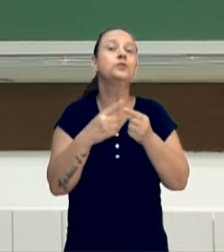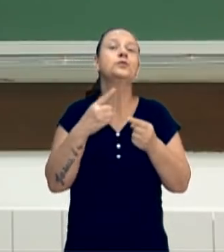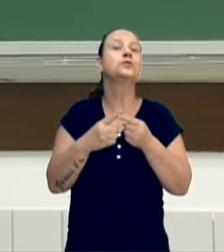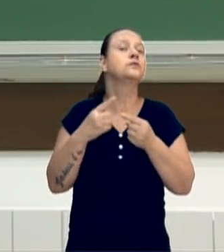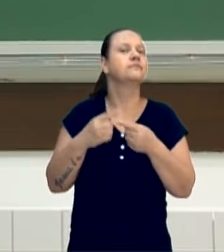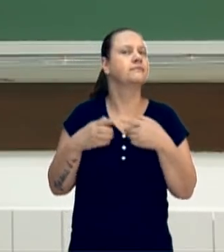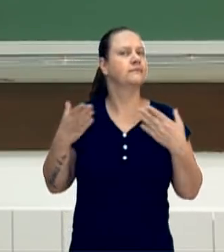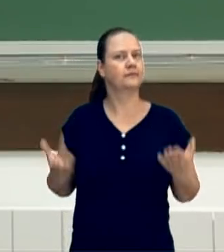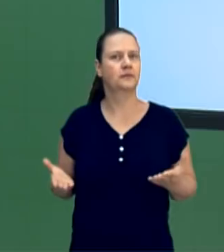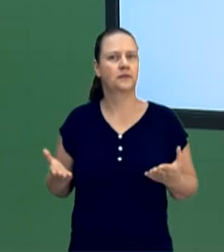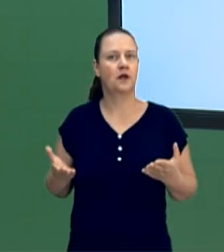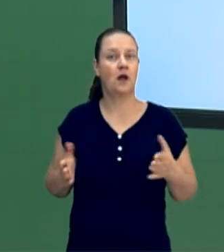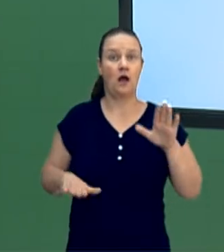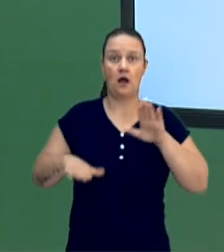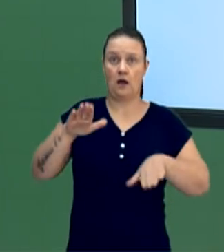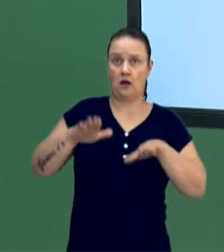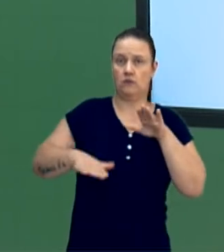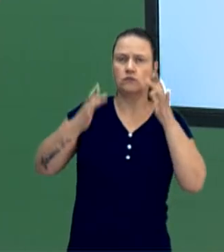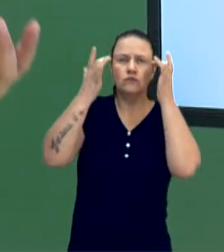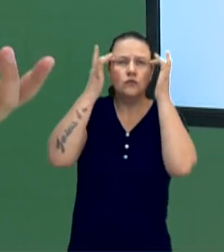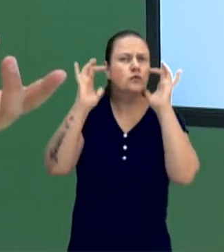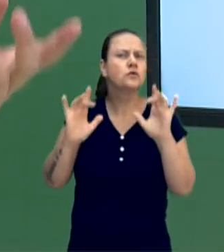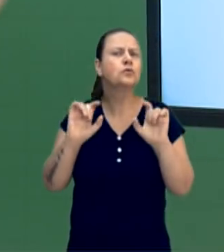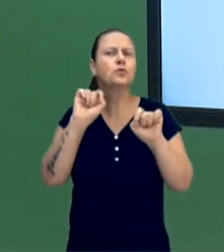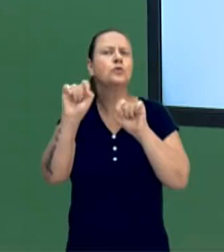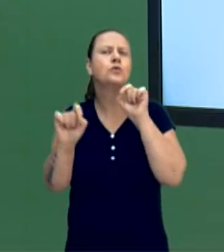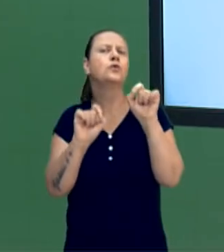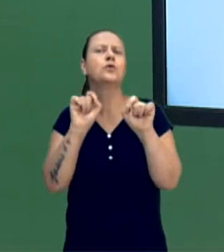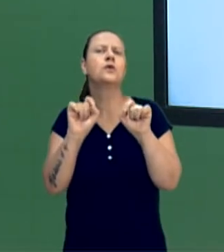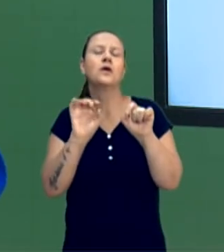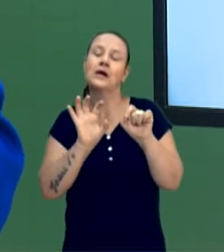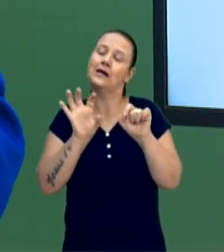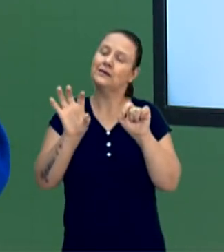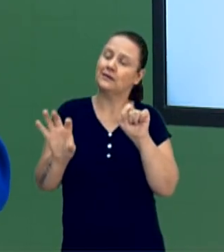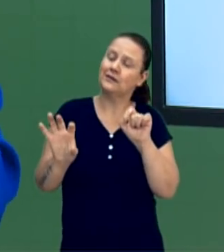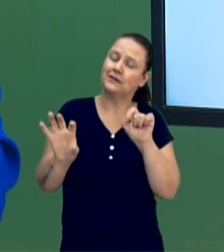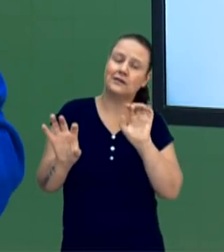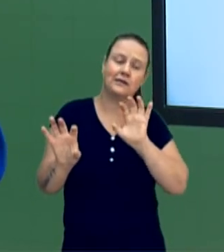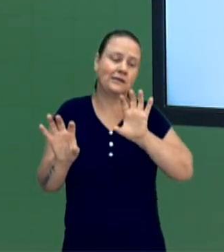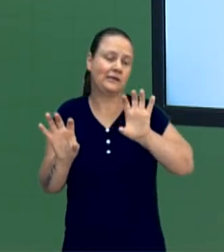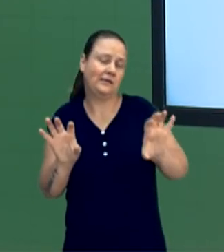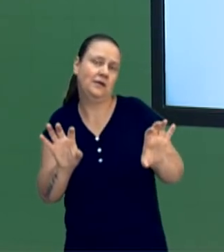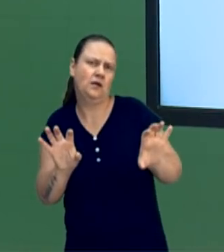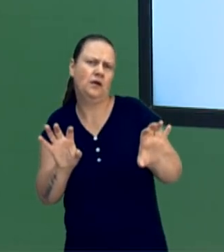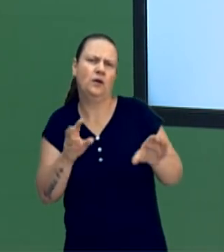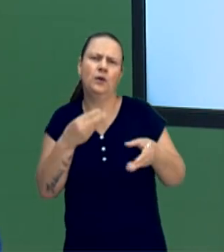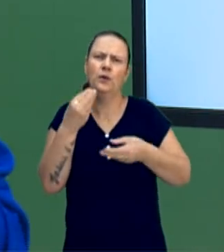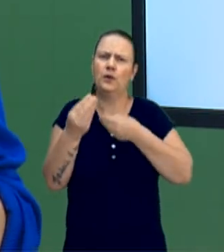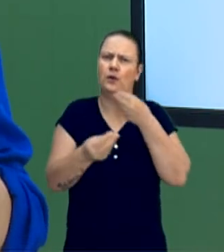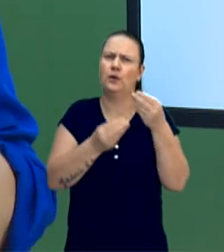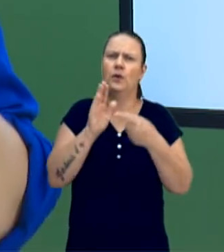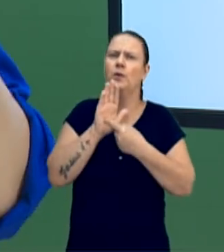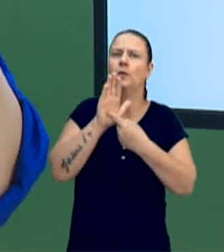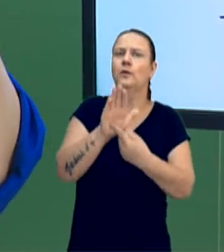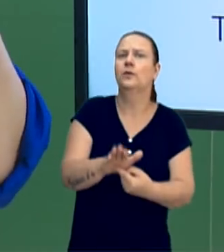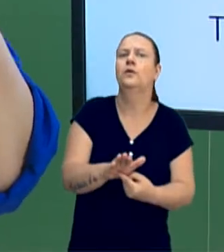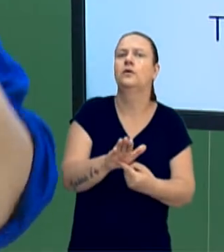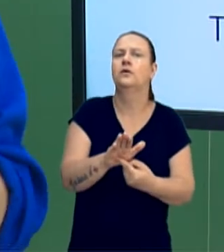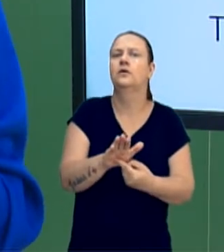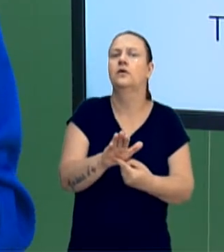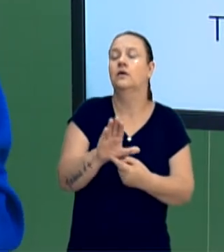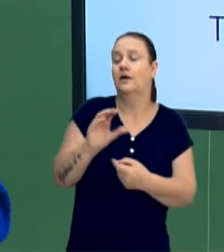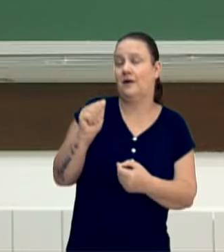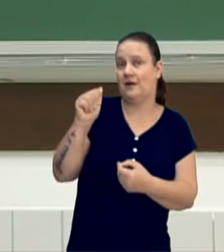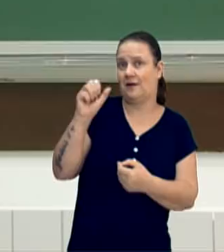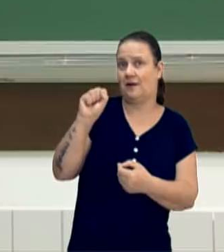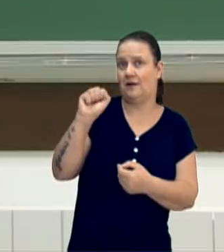Porque talvez vocês não saibam o que é assim assado. Essa é uma expressão que ela quer